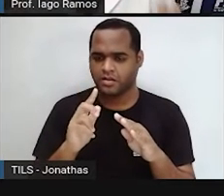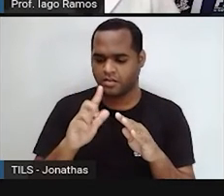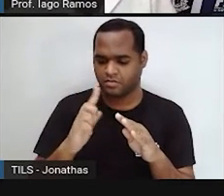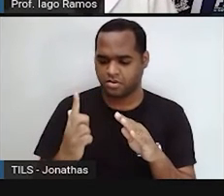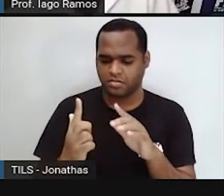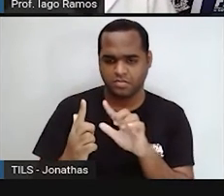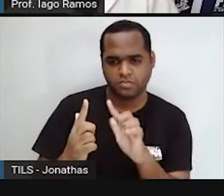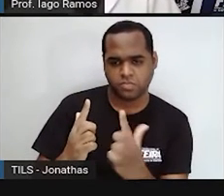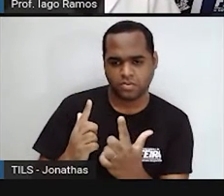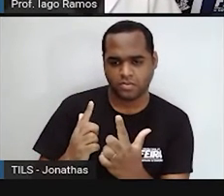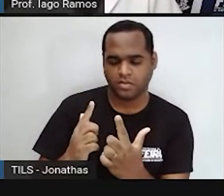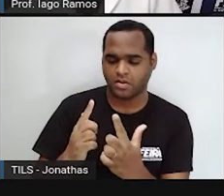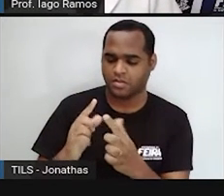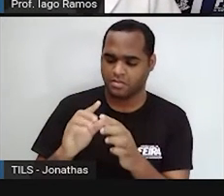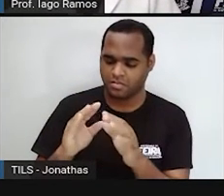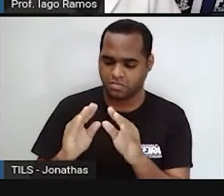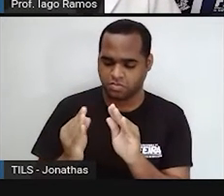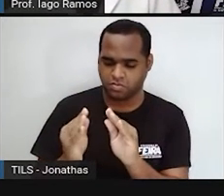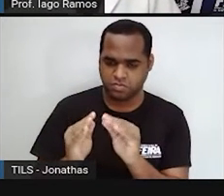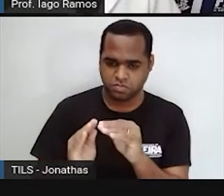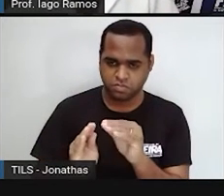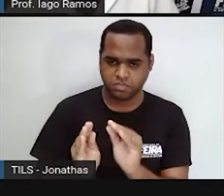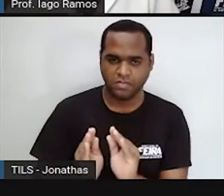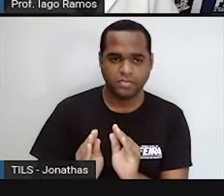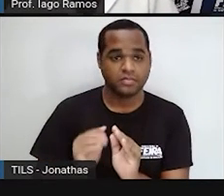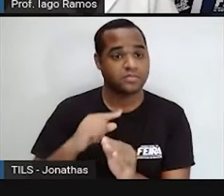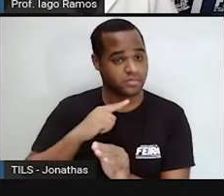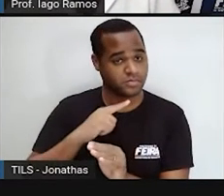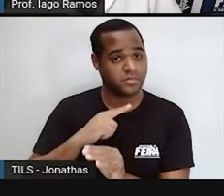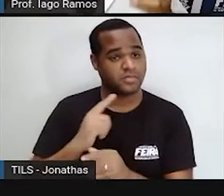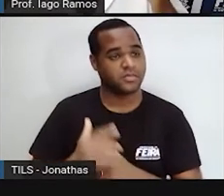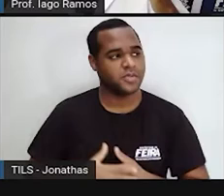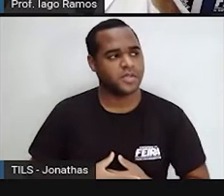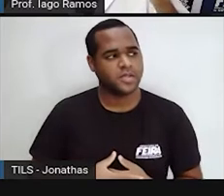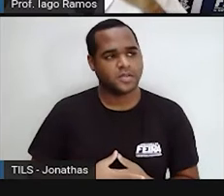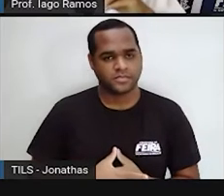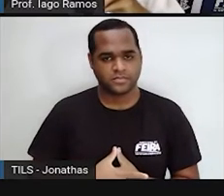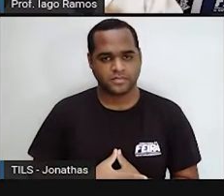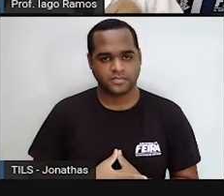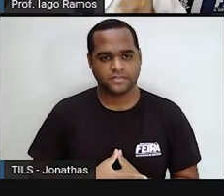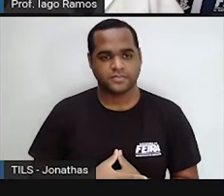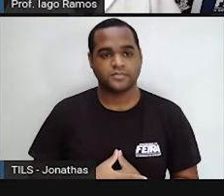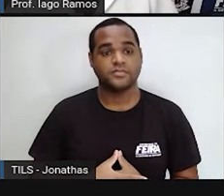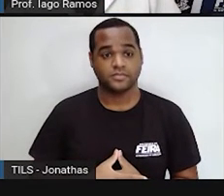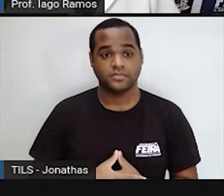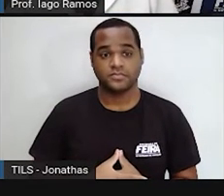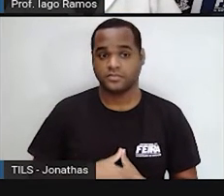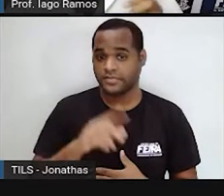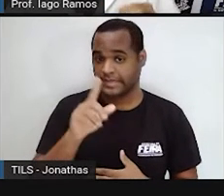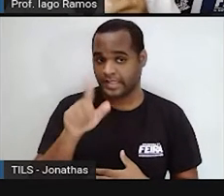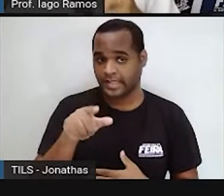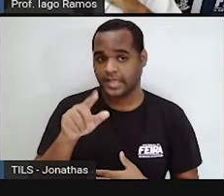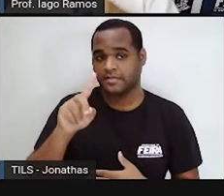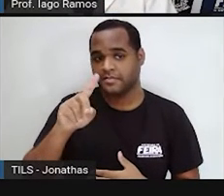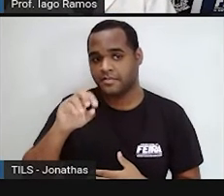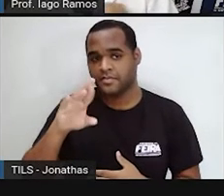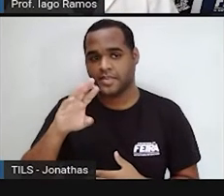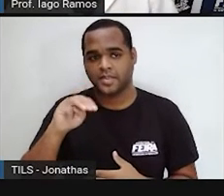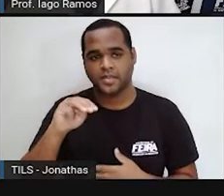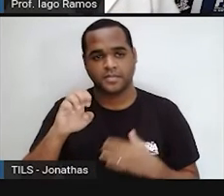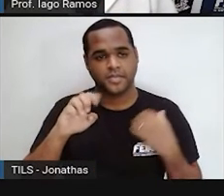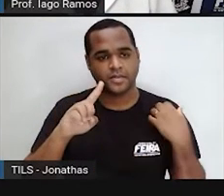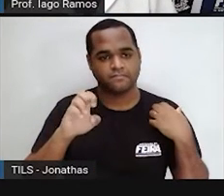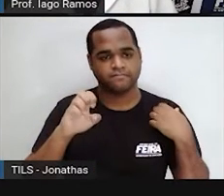partes achatadas né e a pirâmide tem isso então é a pirâmide ela é o